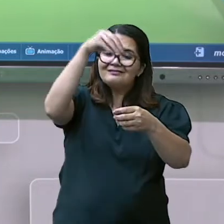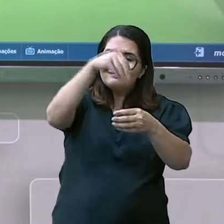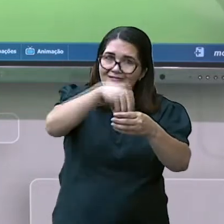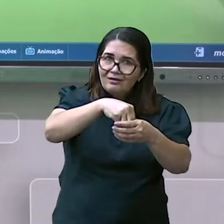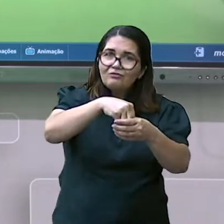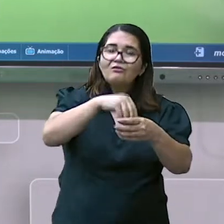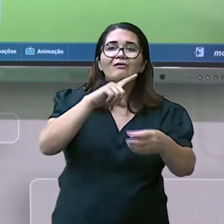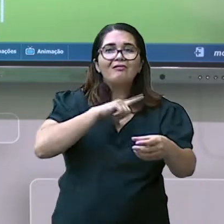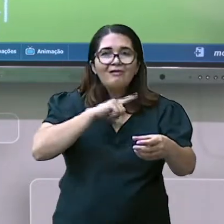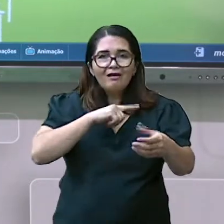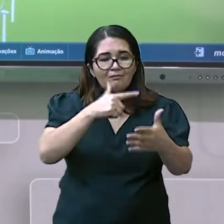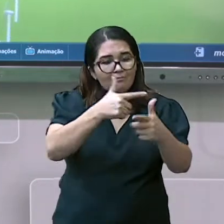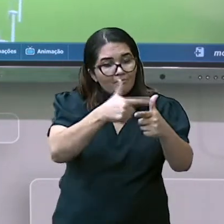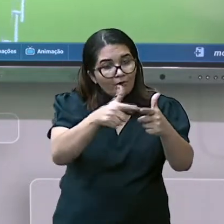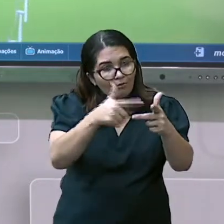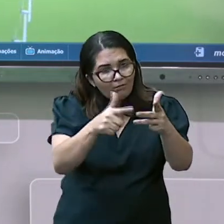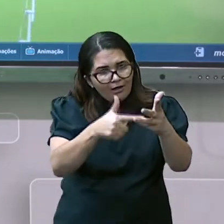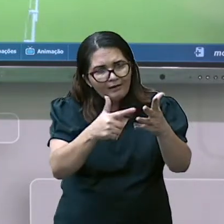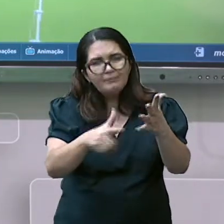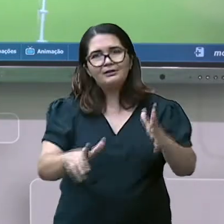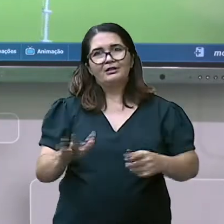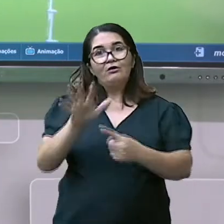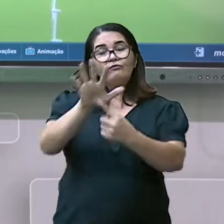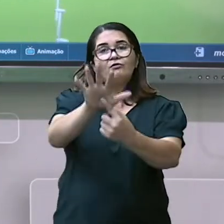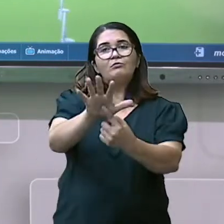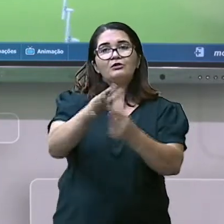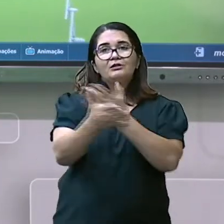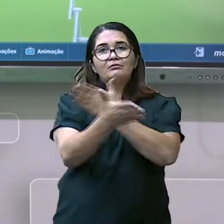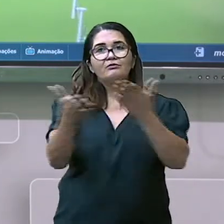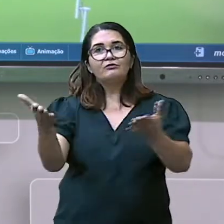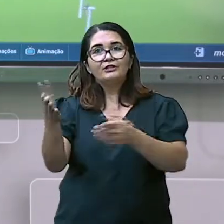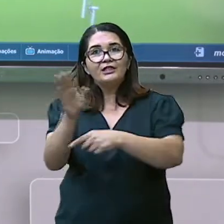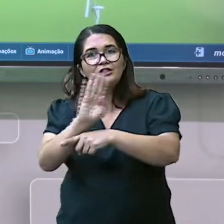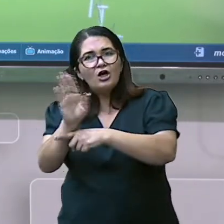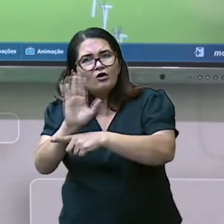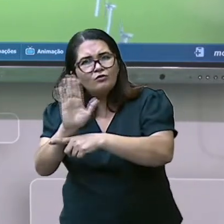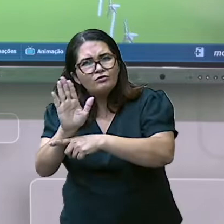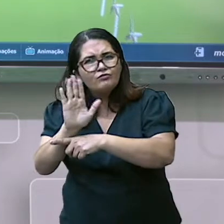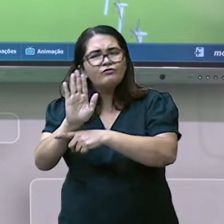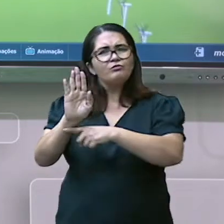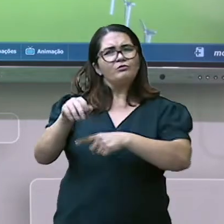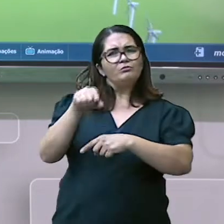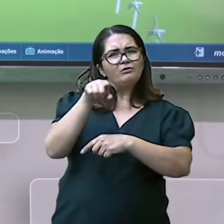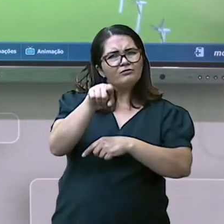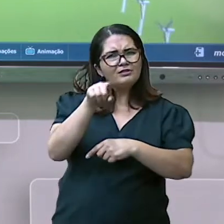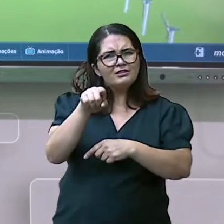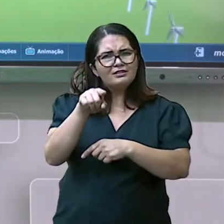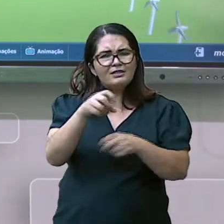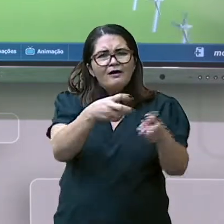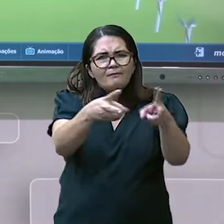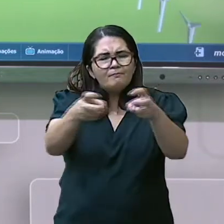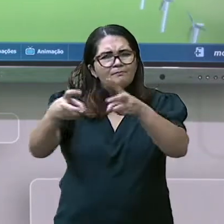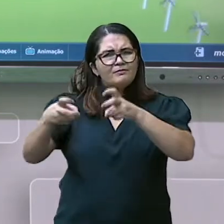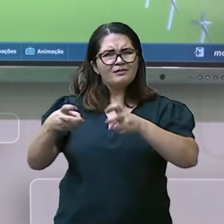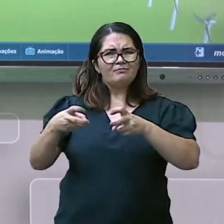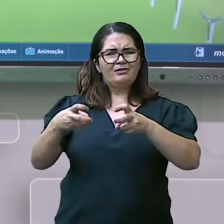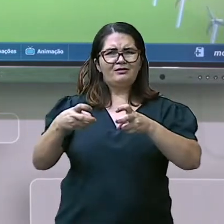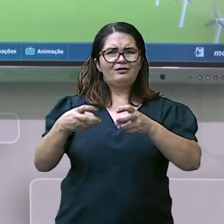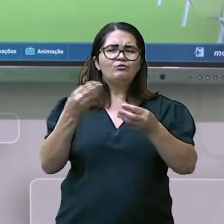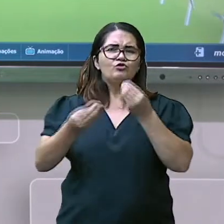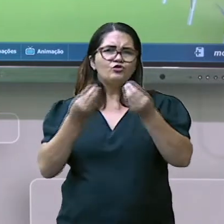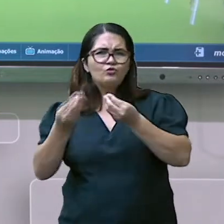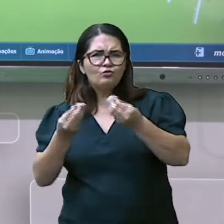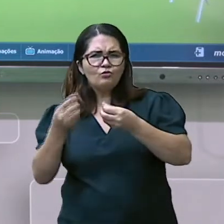Nós vamos ver um vídeo que vai mostrar um pouquinho dos grandes problemas que as